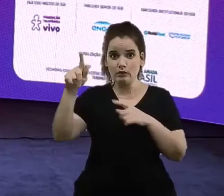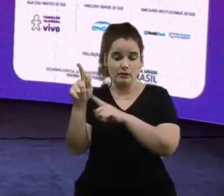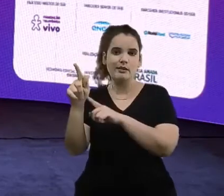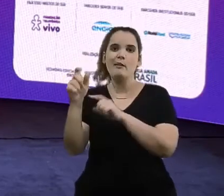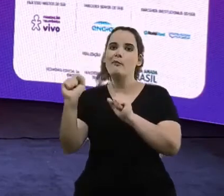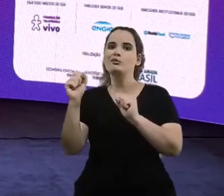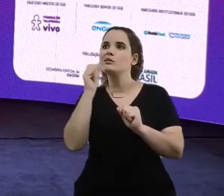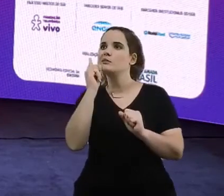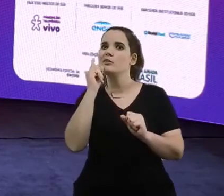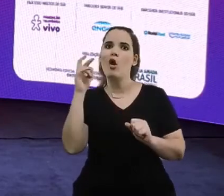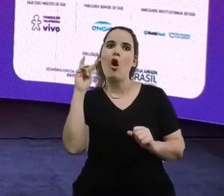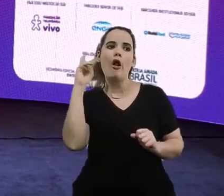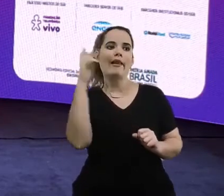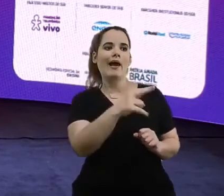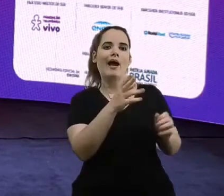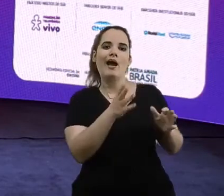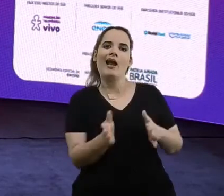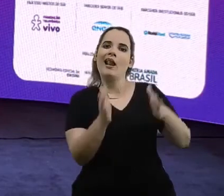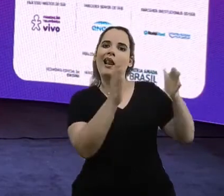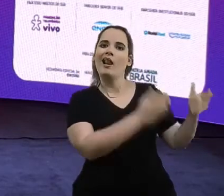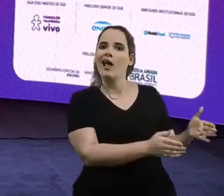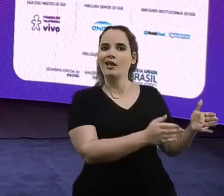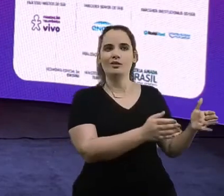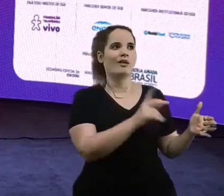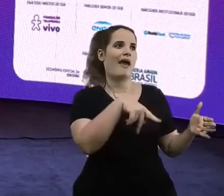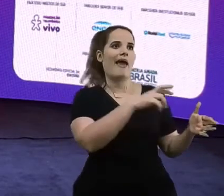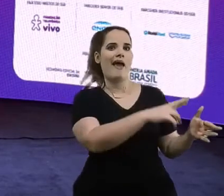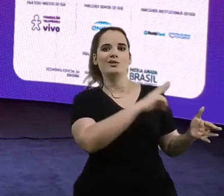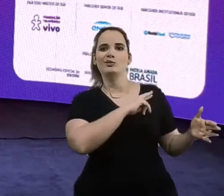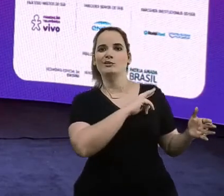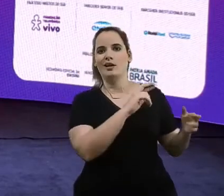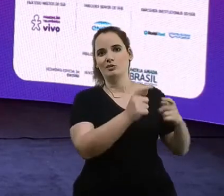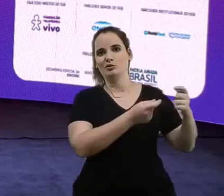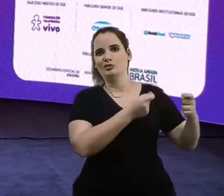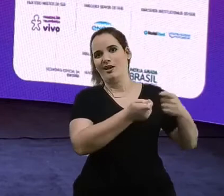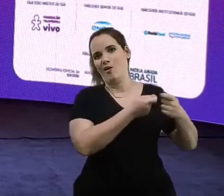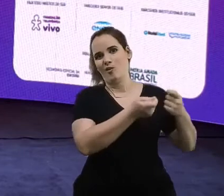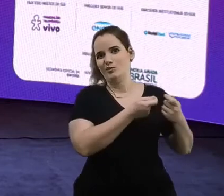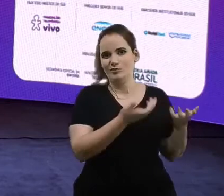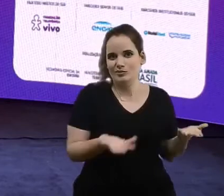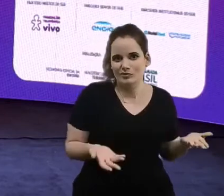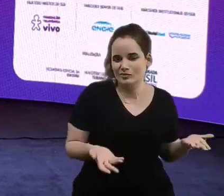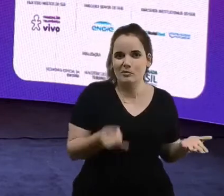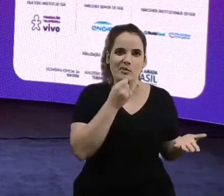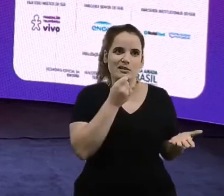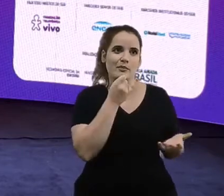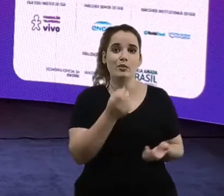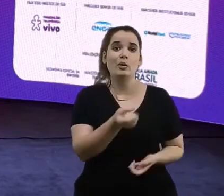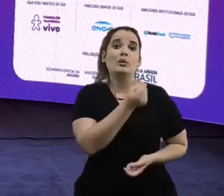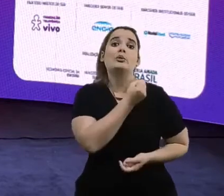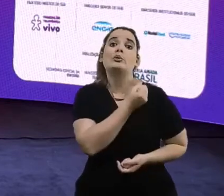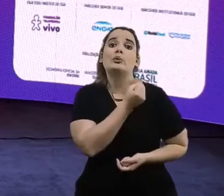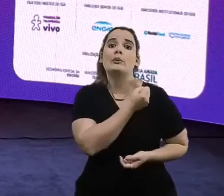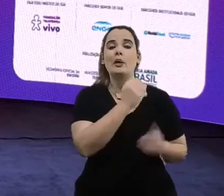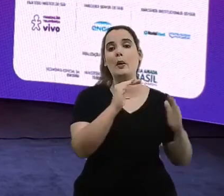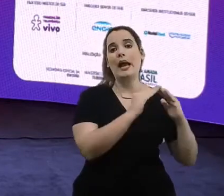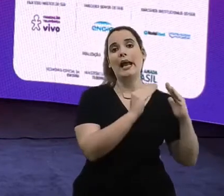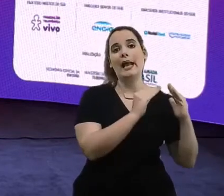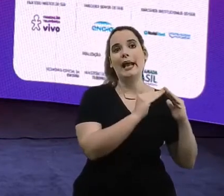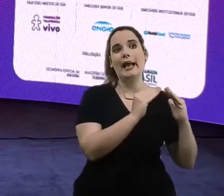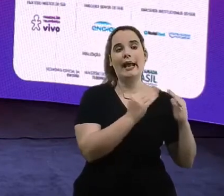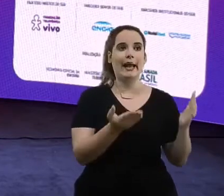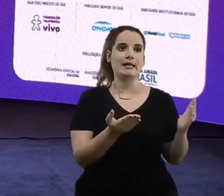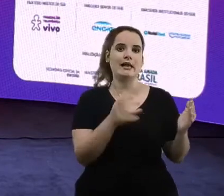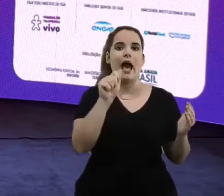esses resultados de negócio que a gente fala, assim, né? Que é o número de casas, o número de casas de cultura, né?